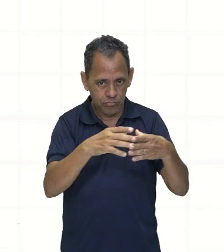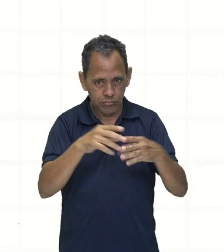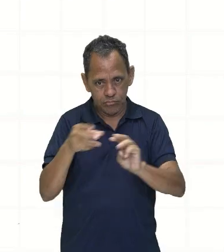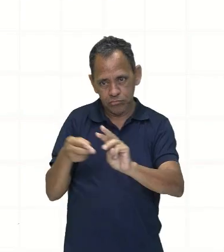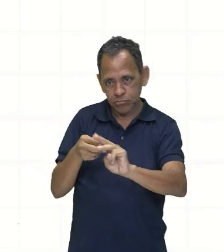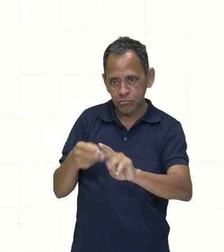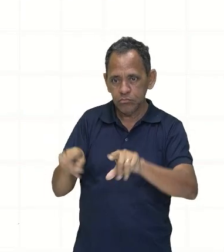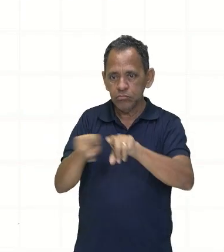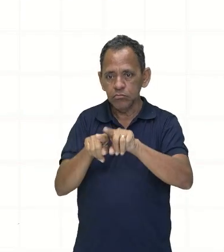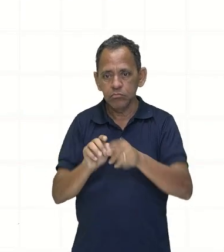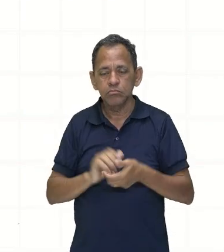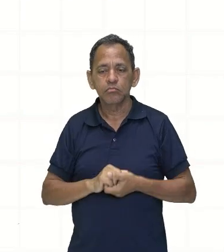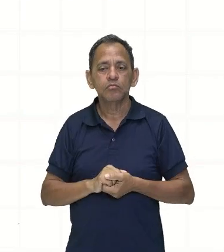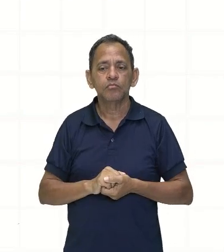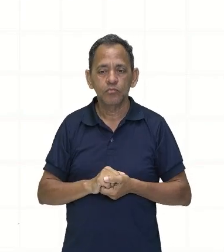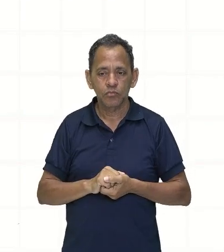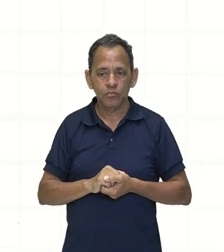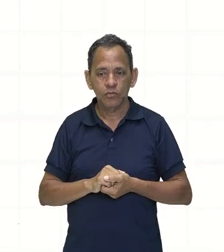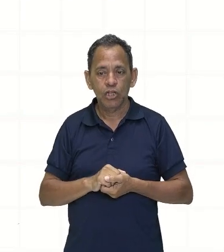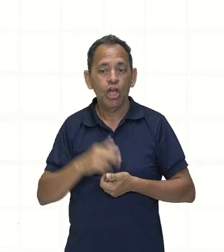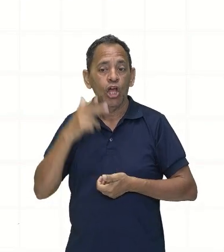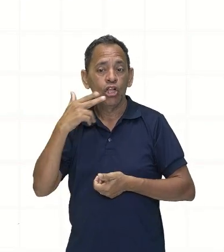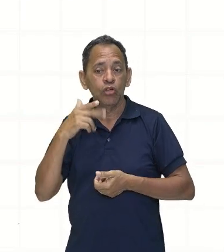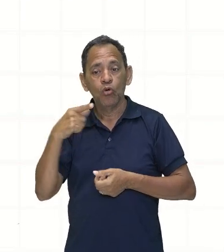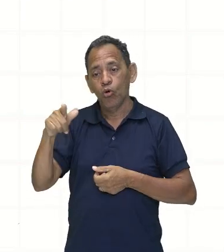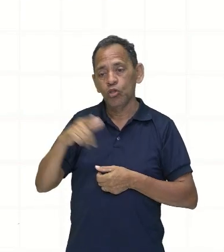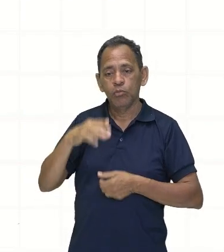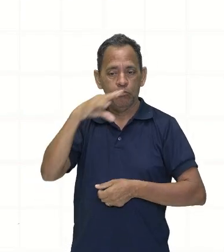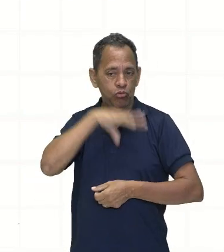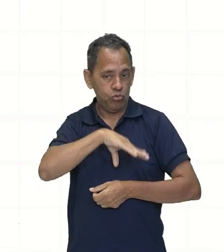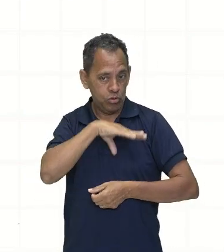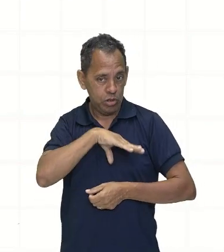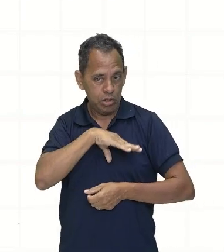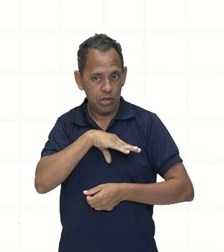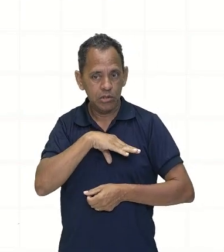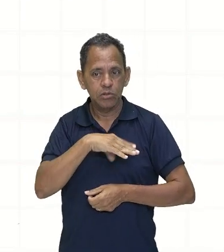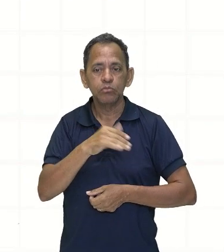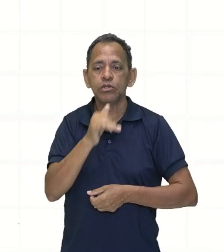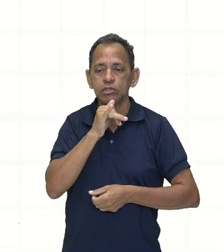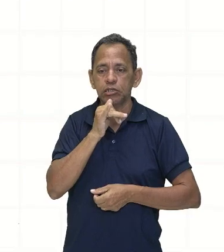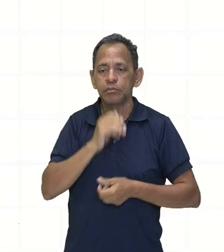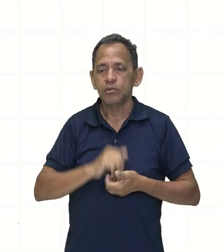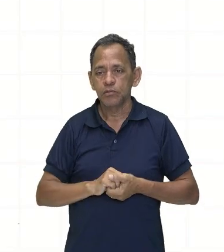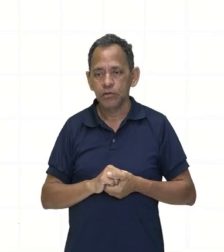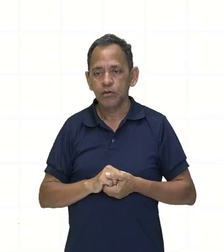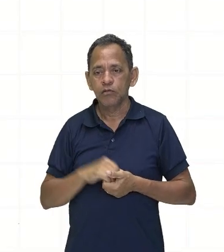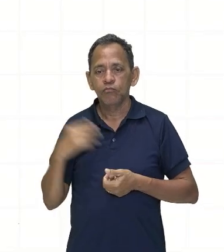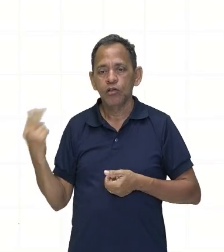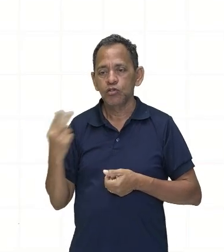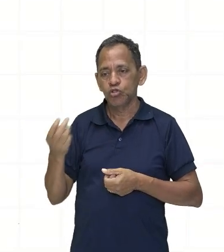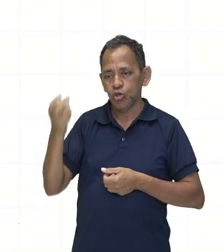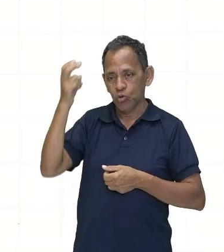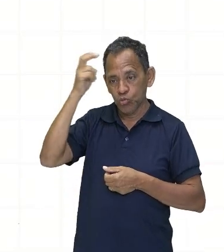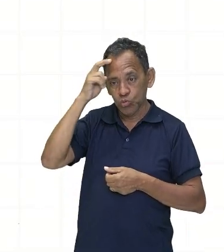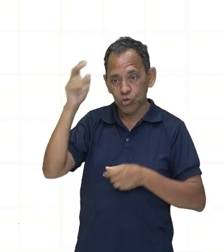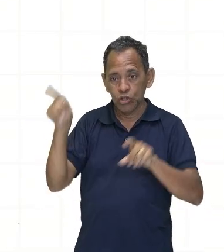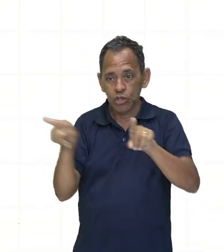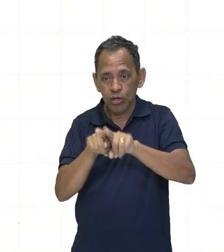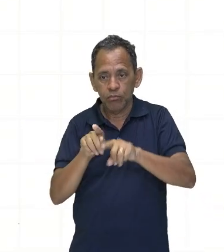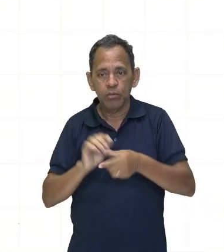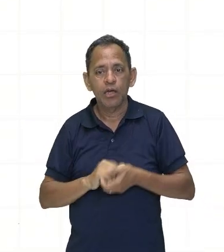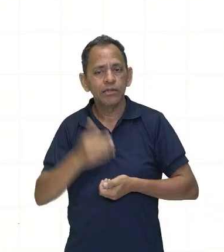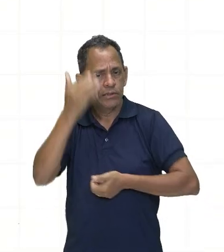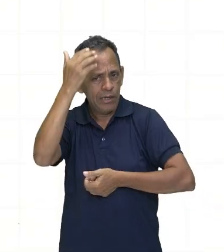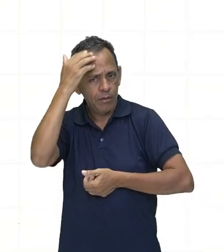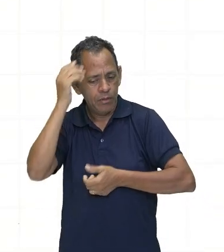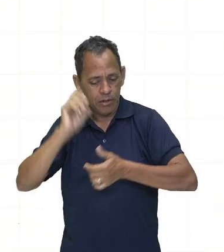idiomas, como a nossa língua, né, a língua portuguesa. E aí nós temos também a valorização da cultura, dos saberes